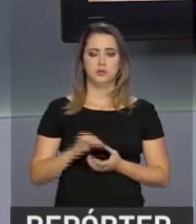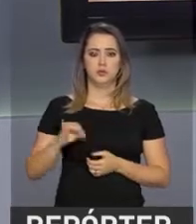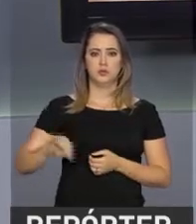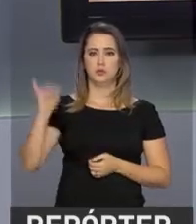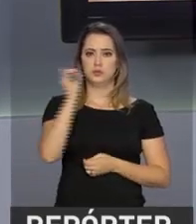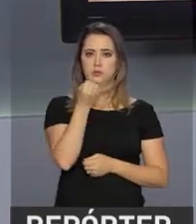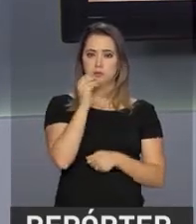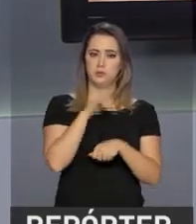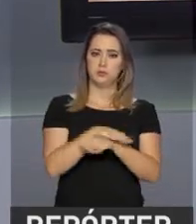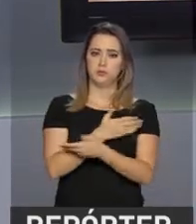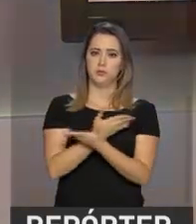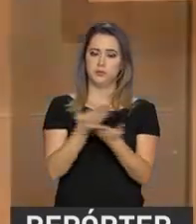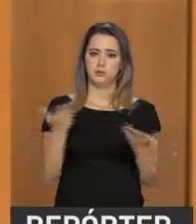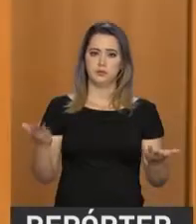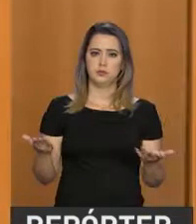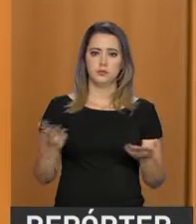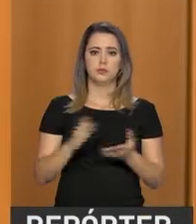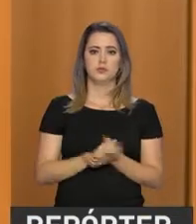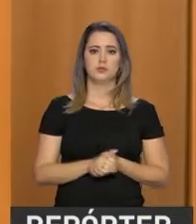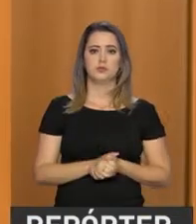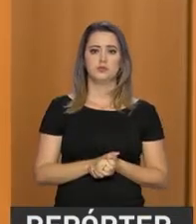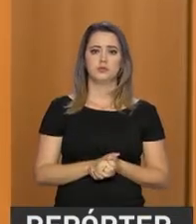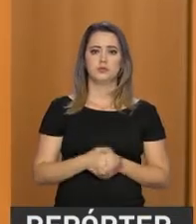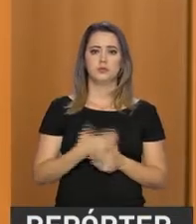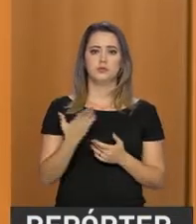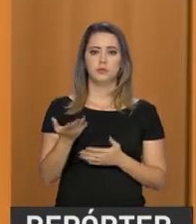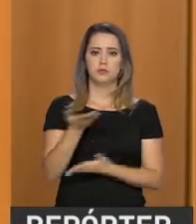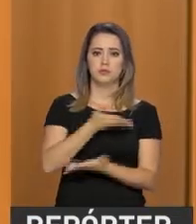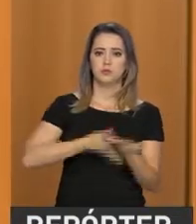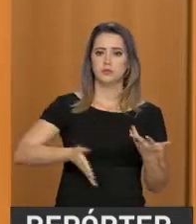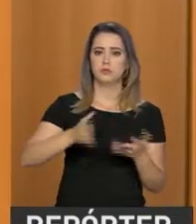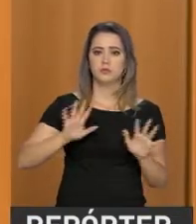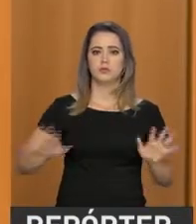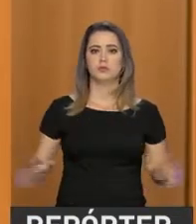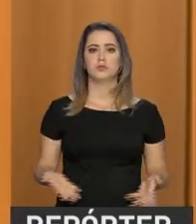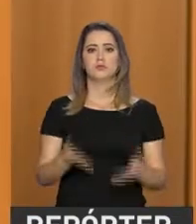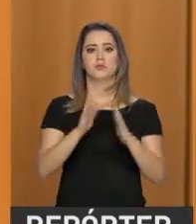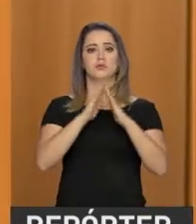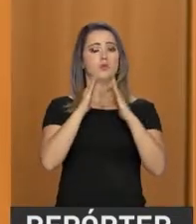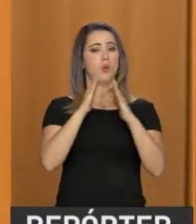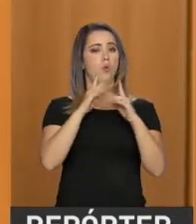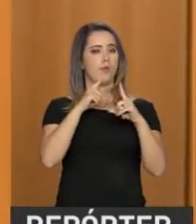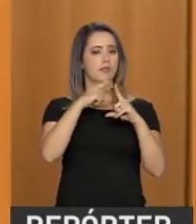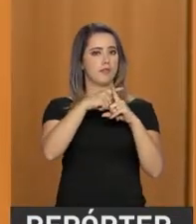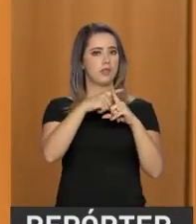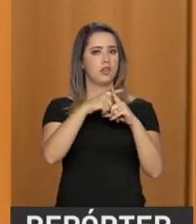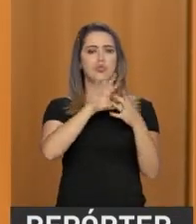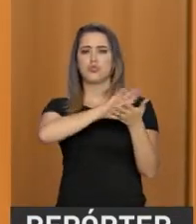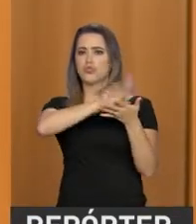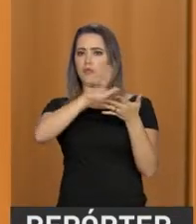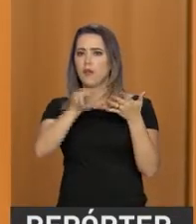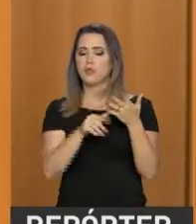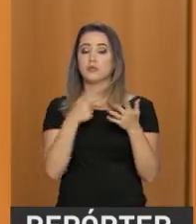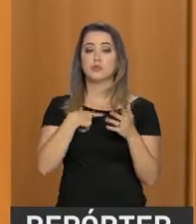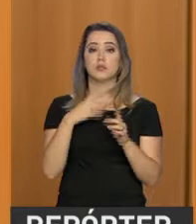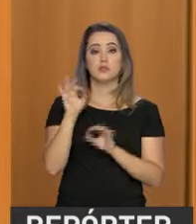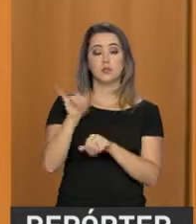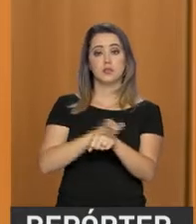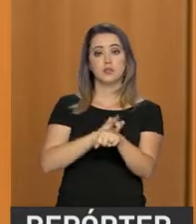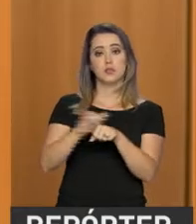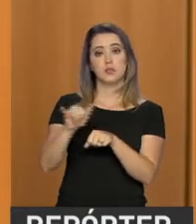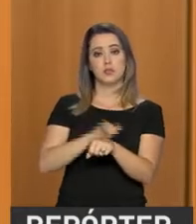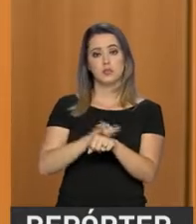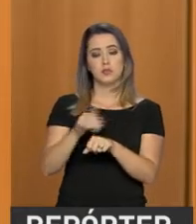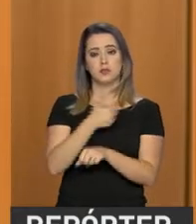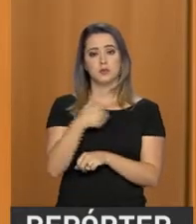Boa noite, Caroline. Uma boa noite a todos. Olha, essa mobilização com as igrejas faz parte de uma estratégia do governo federal de